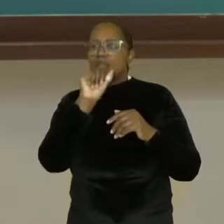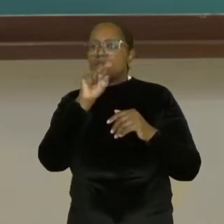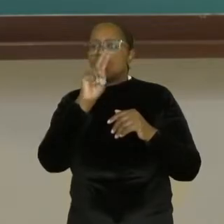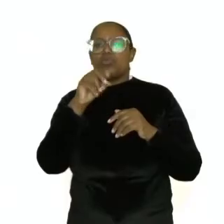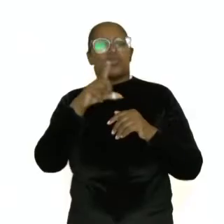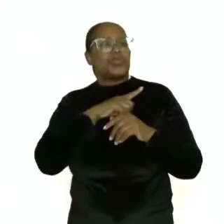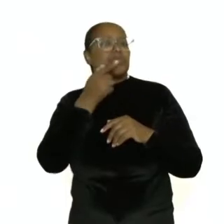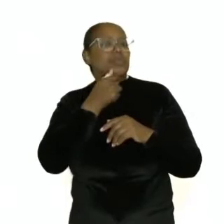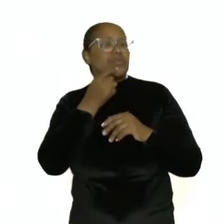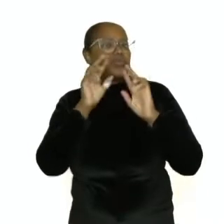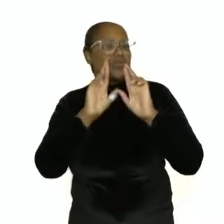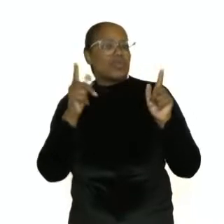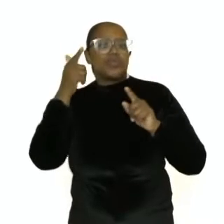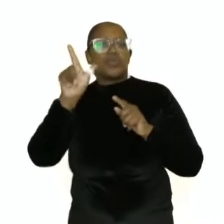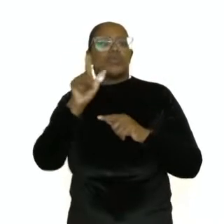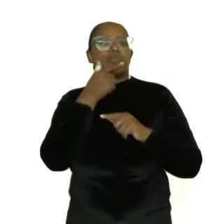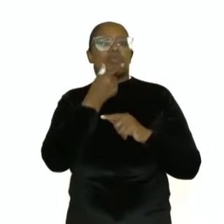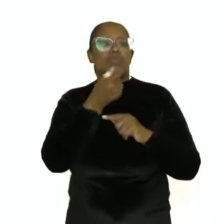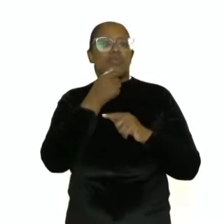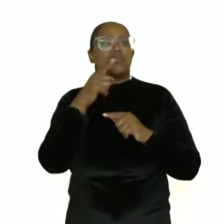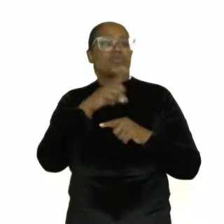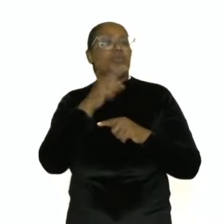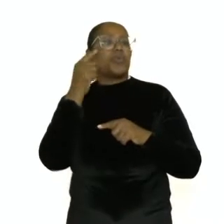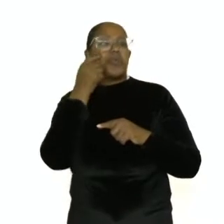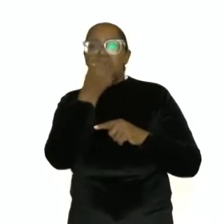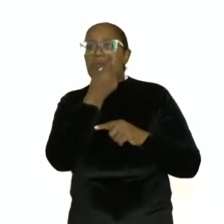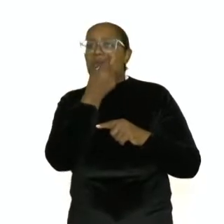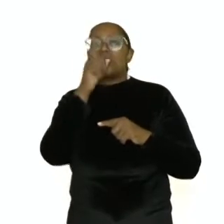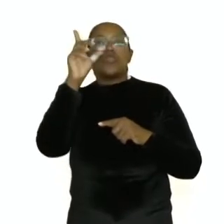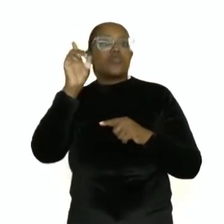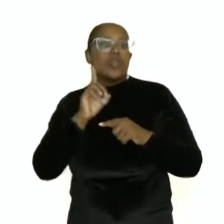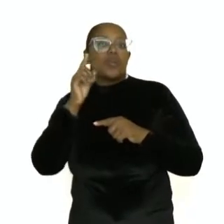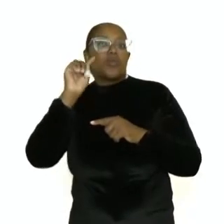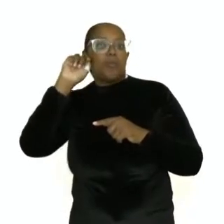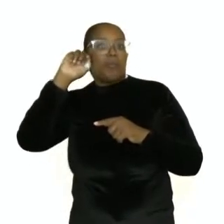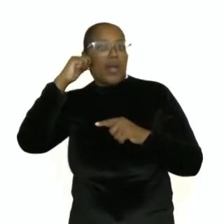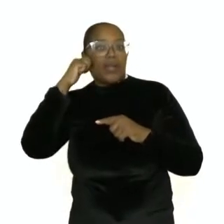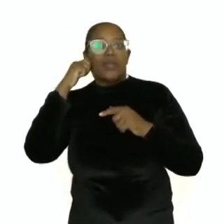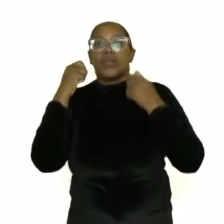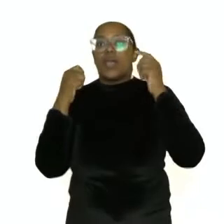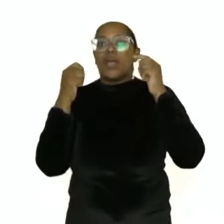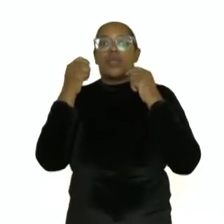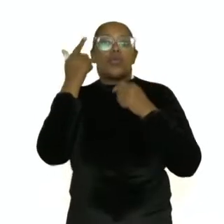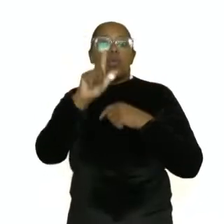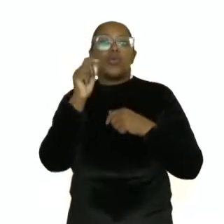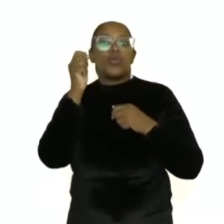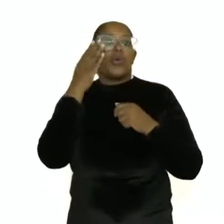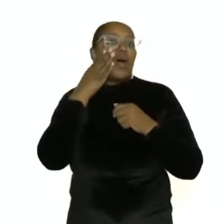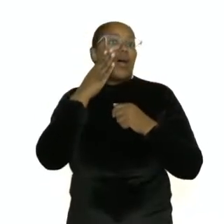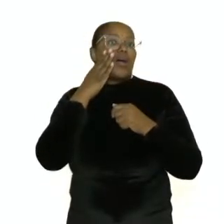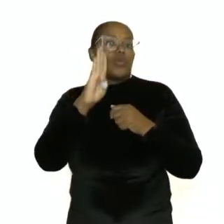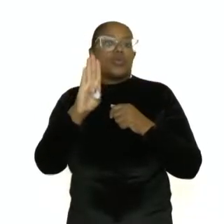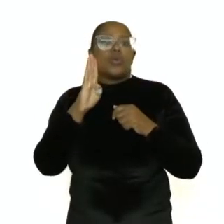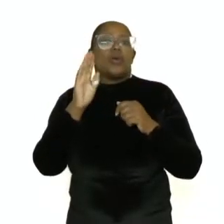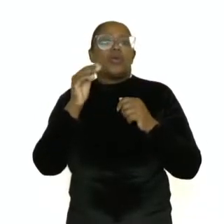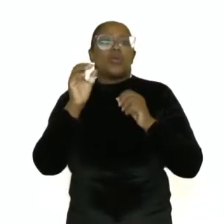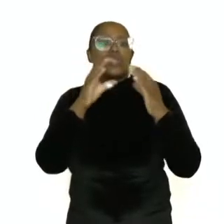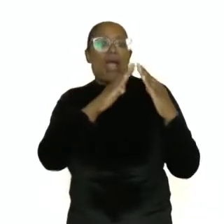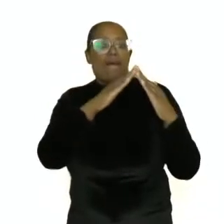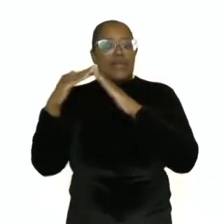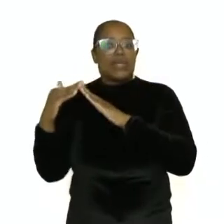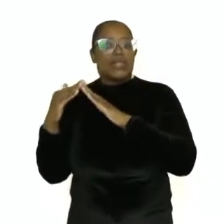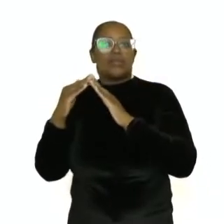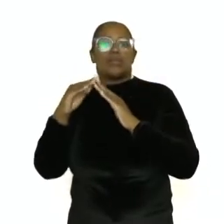outros meninos. Tinha o olho direito preto, o esquerdo azul e a cabeça pelada. Os vizinhos mangavam dele e gritavam: